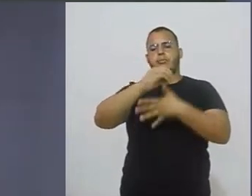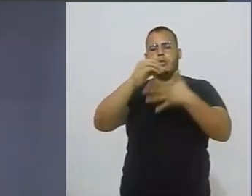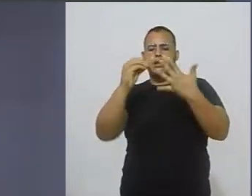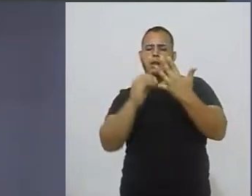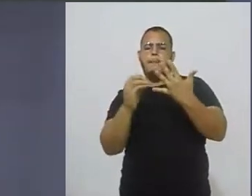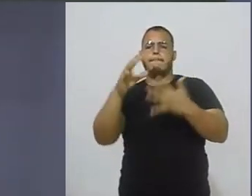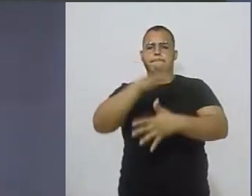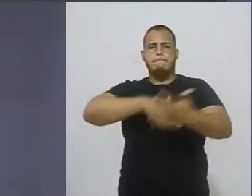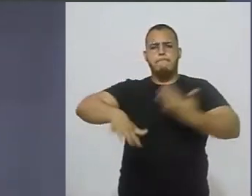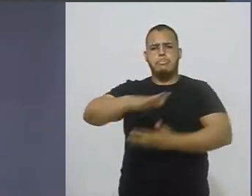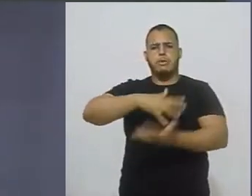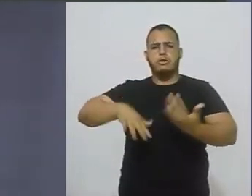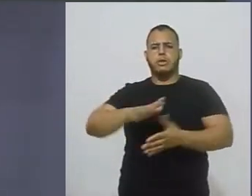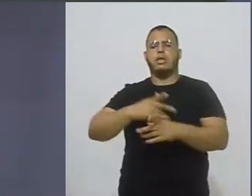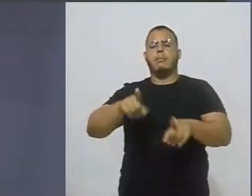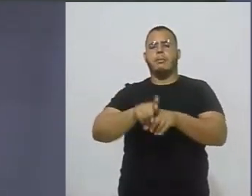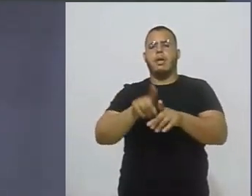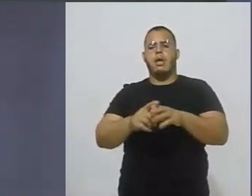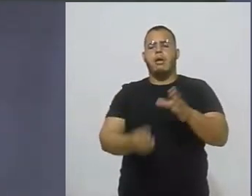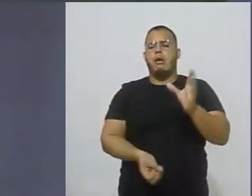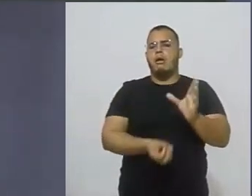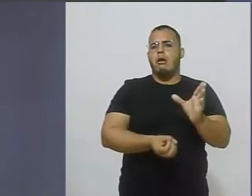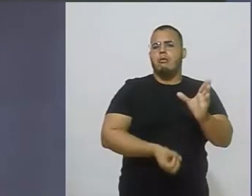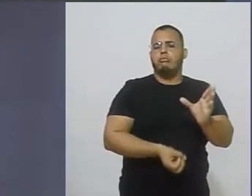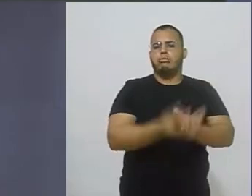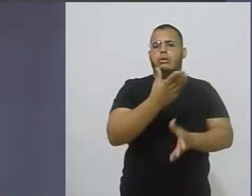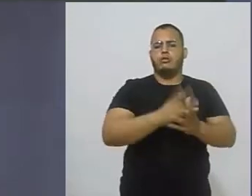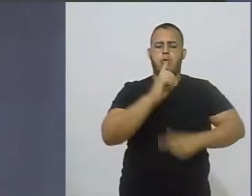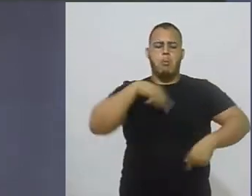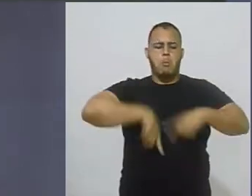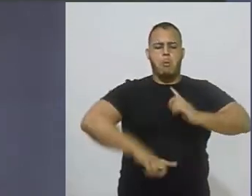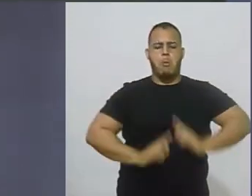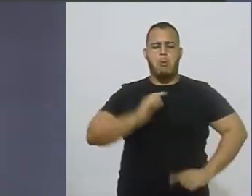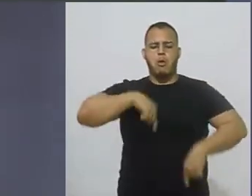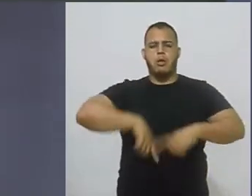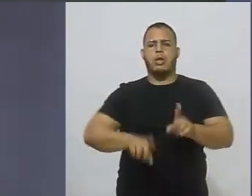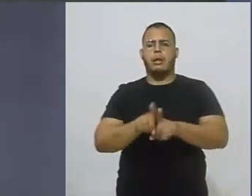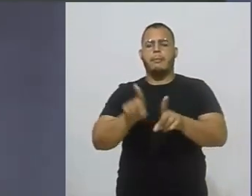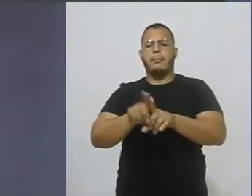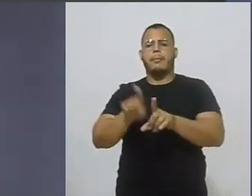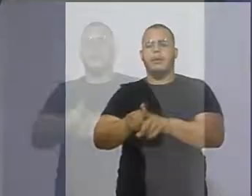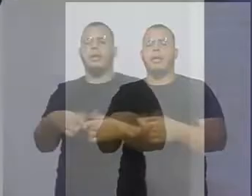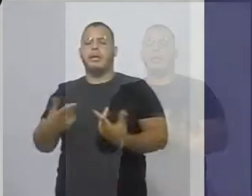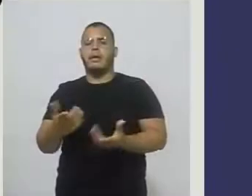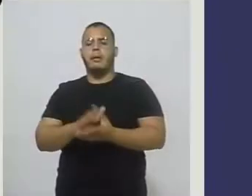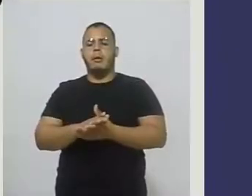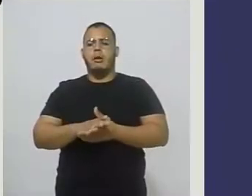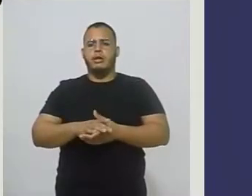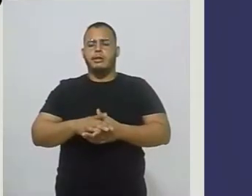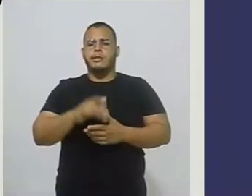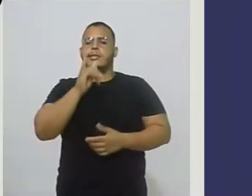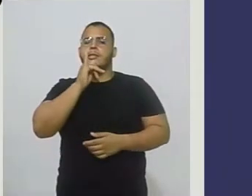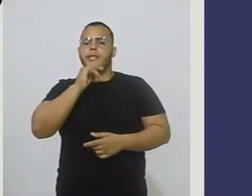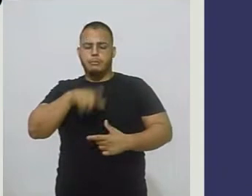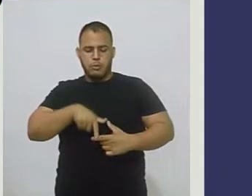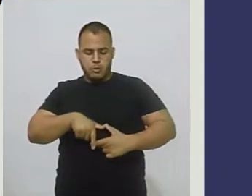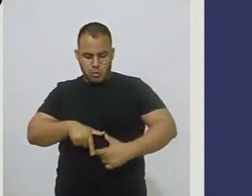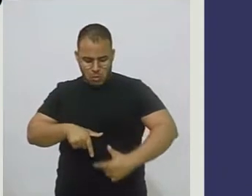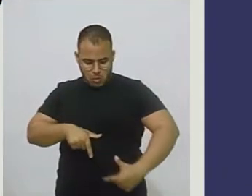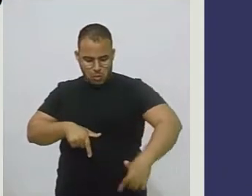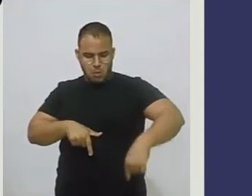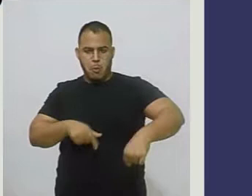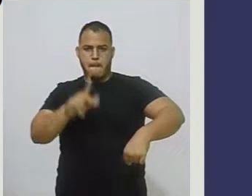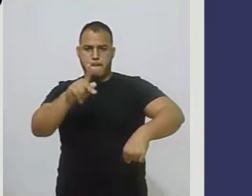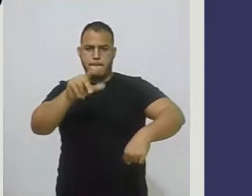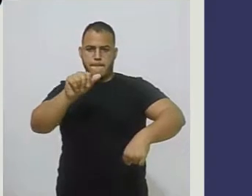tanto hormônios como as demais secreções. Uma muito comum, o pâncreas. O pâncreas, ele vai estar aí produzindo